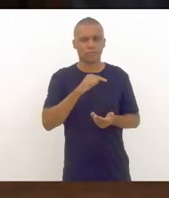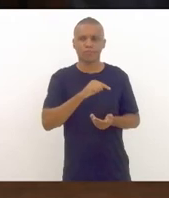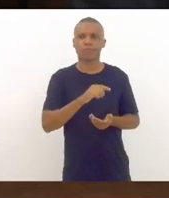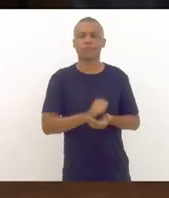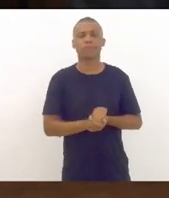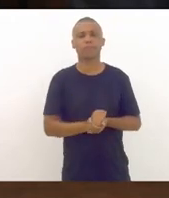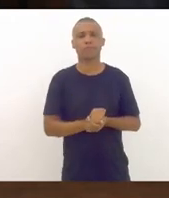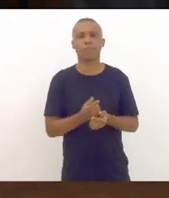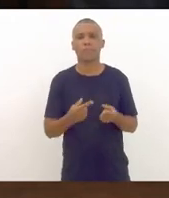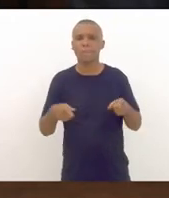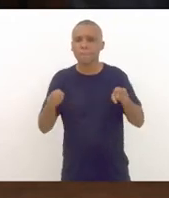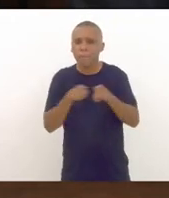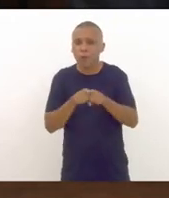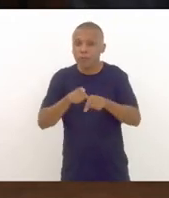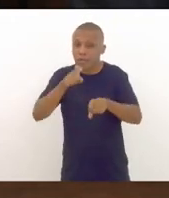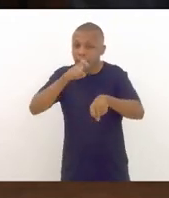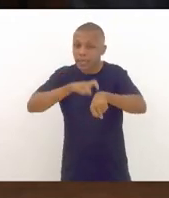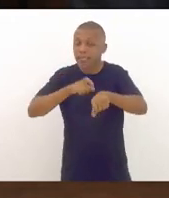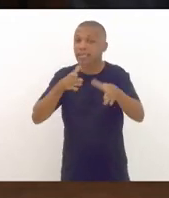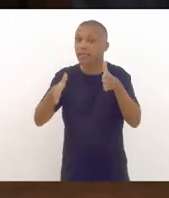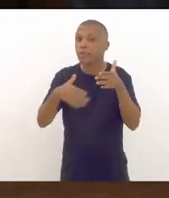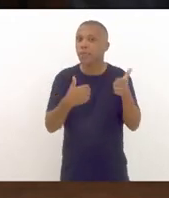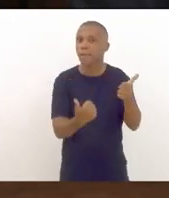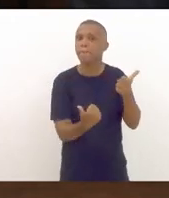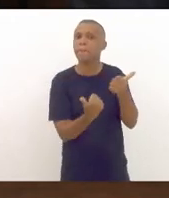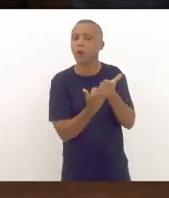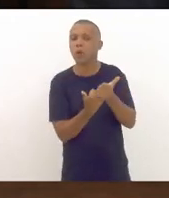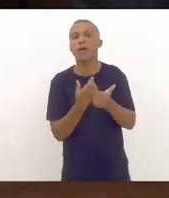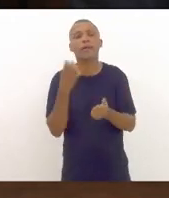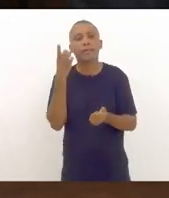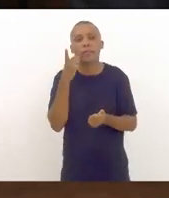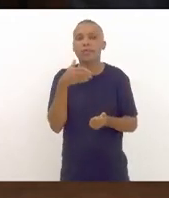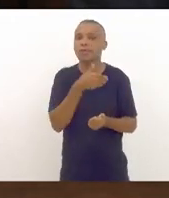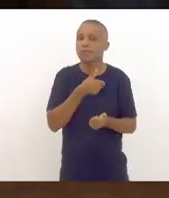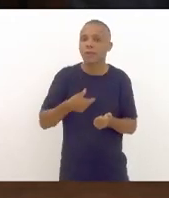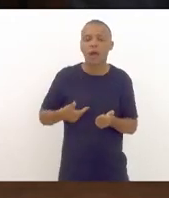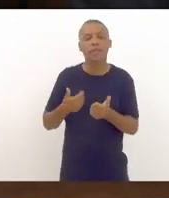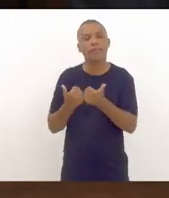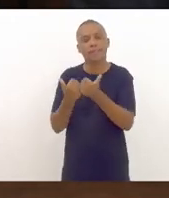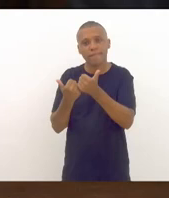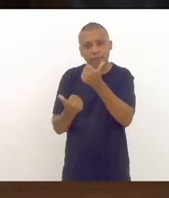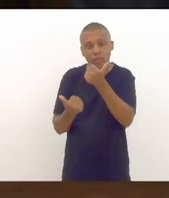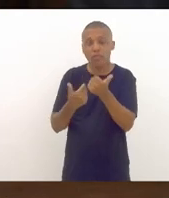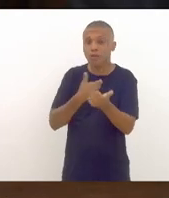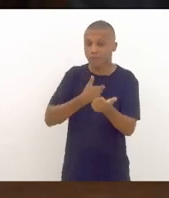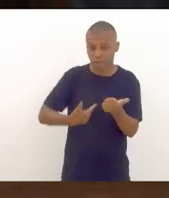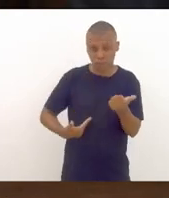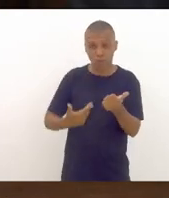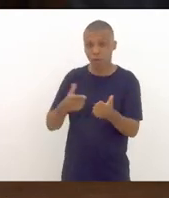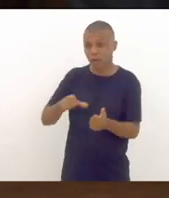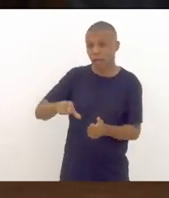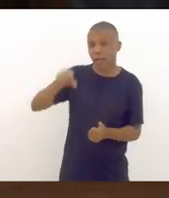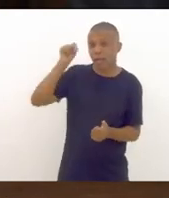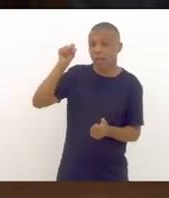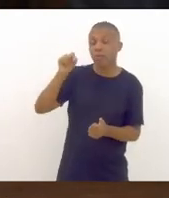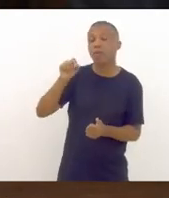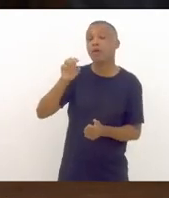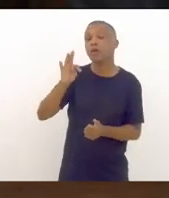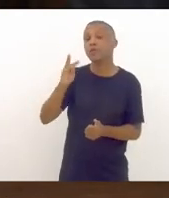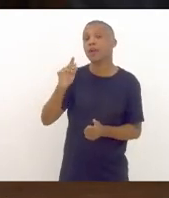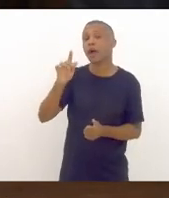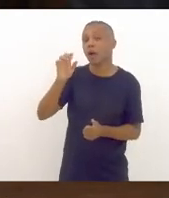meu companheiro desse novo tempo, deputado estadual e vice-governador eleito, Tiago Pampulha,